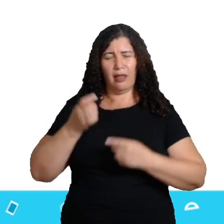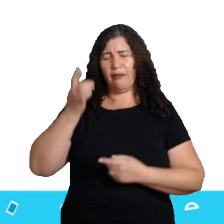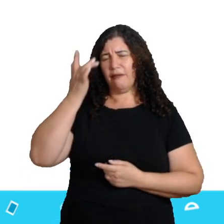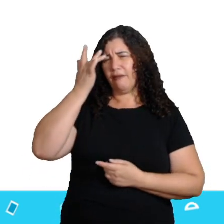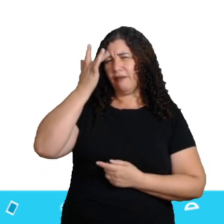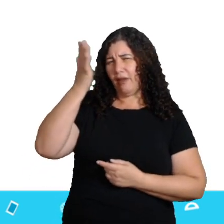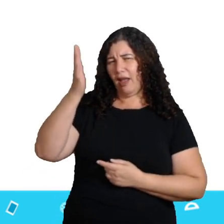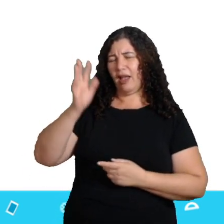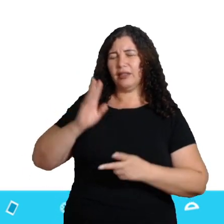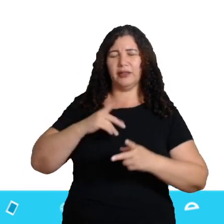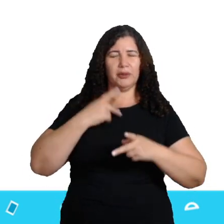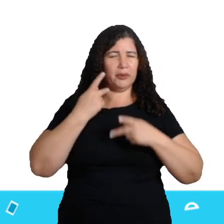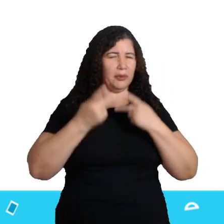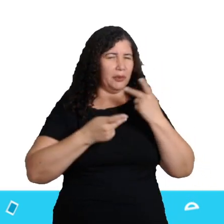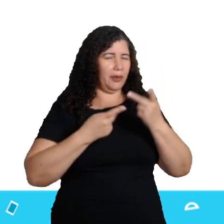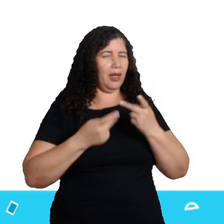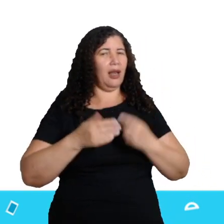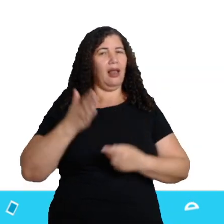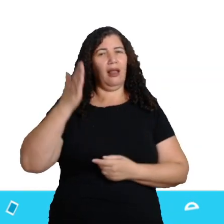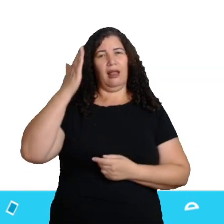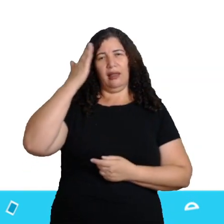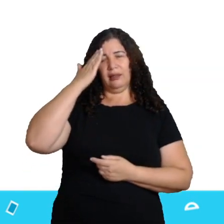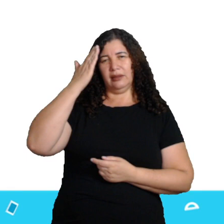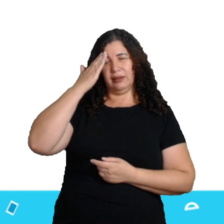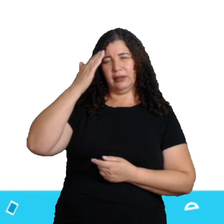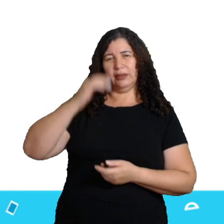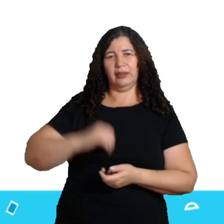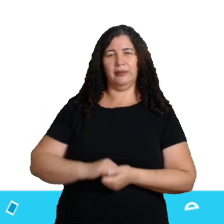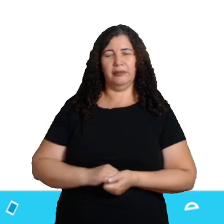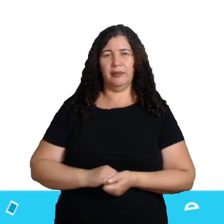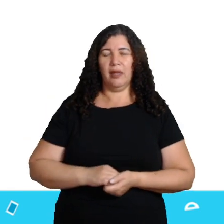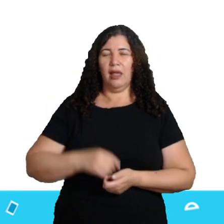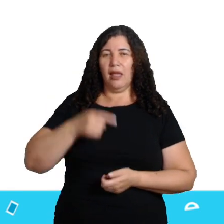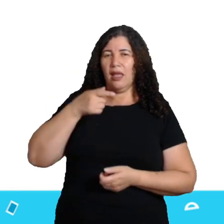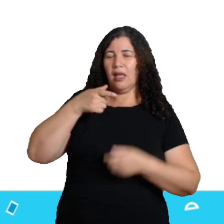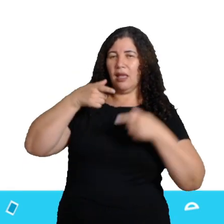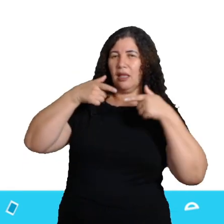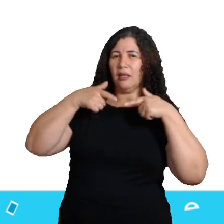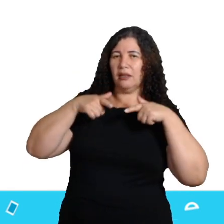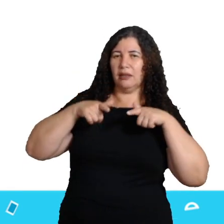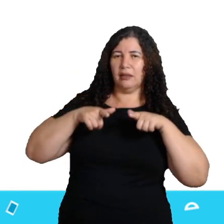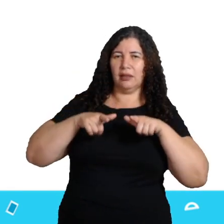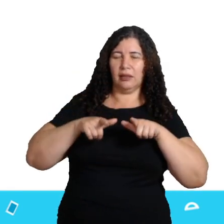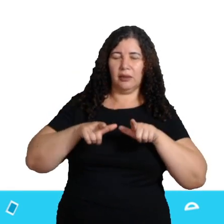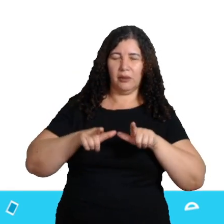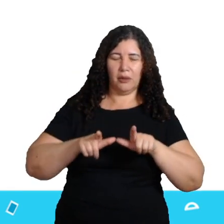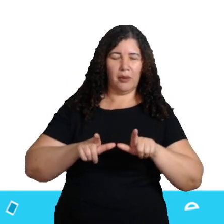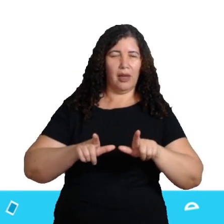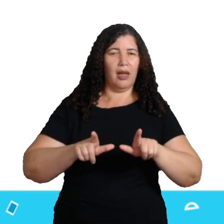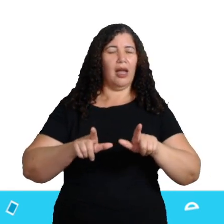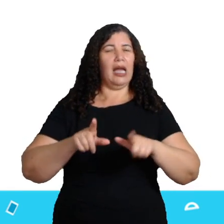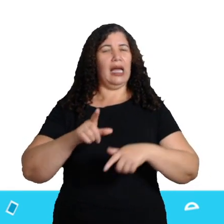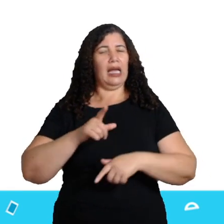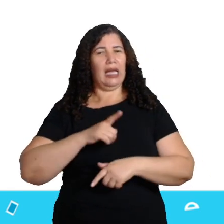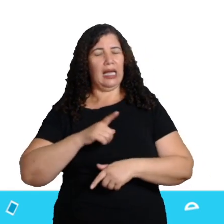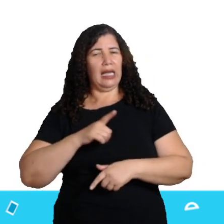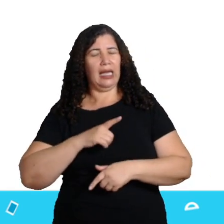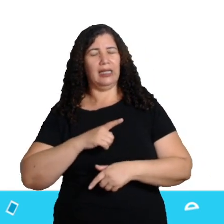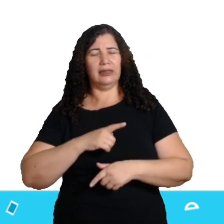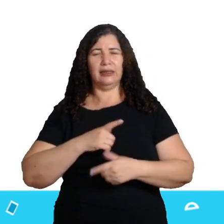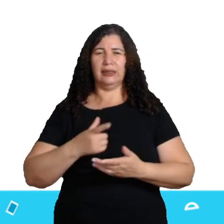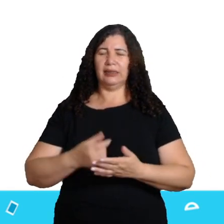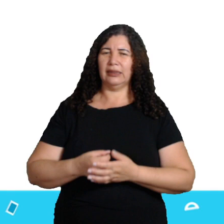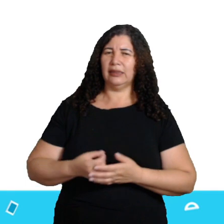de falar e de entender. A linguagem na superfície